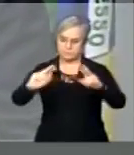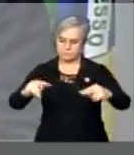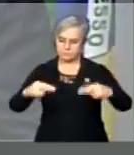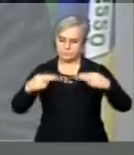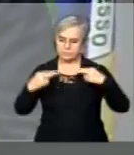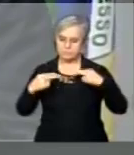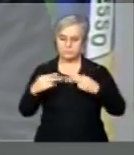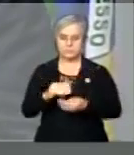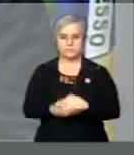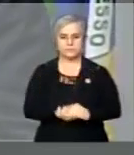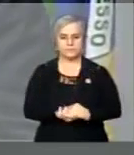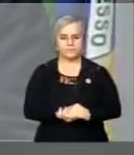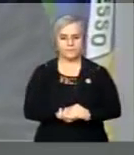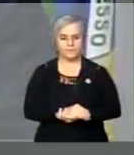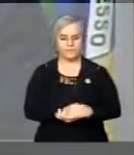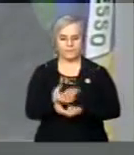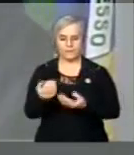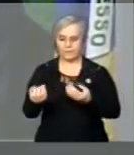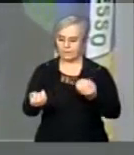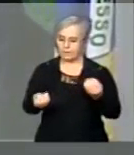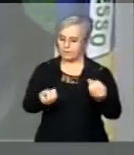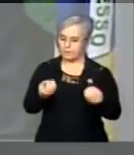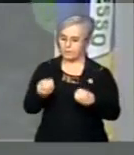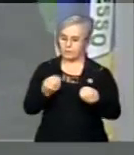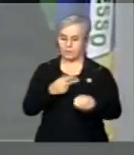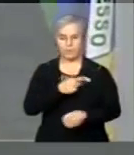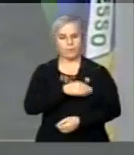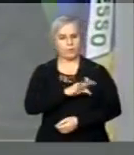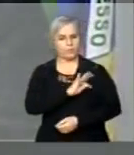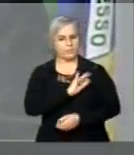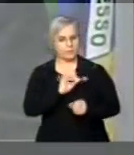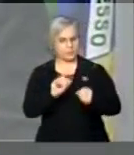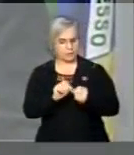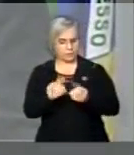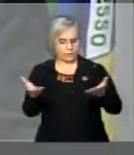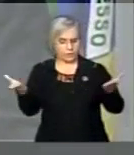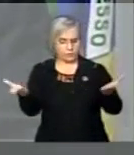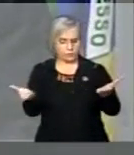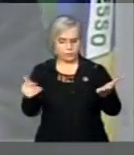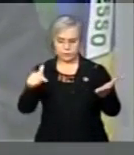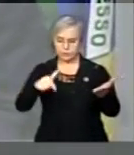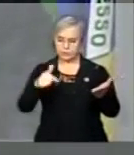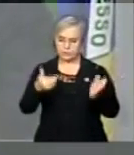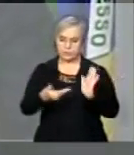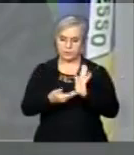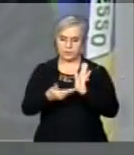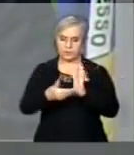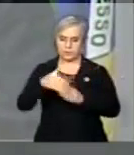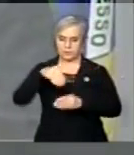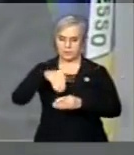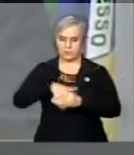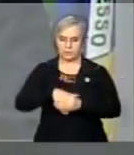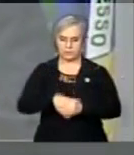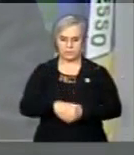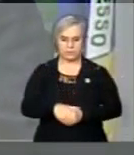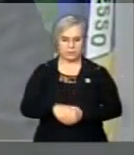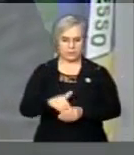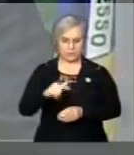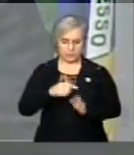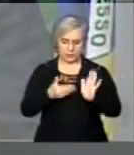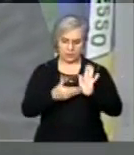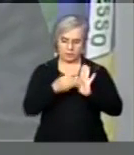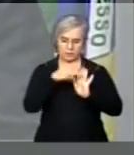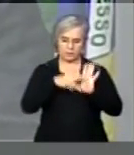todo o país, da maneira como o PT se comporta hoje nessa votação desta noite. Nós temos a